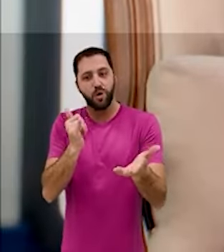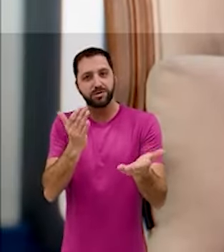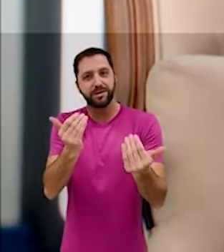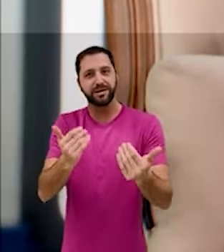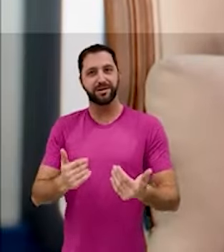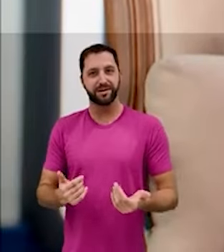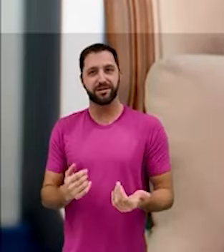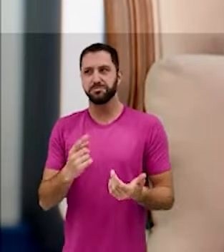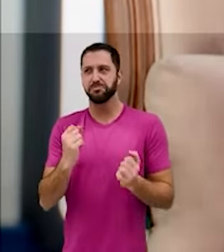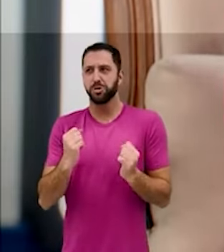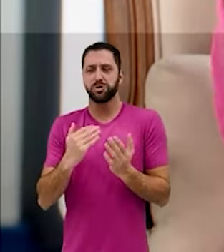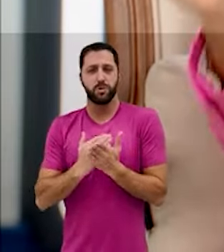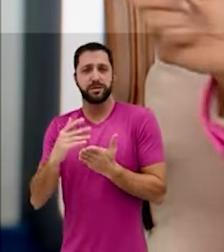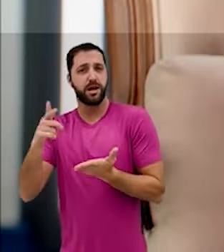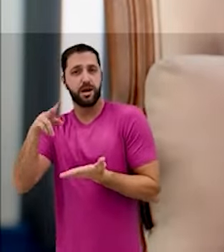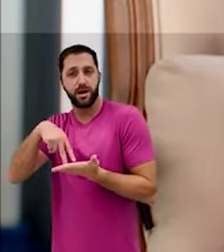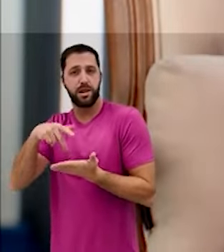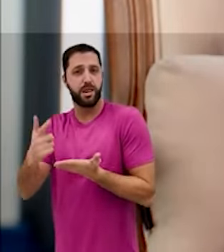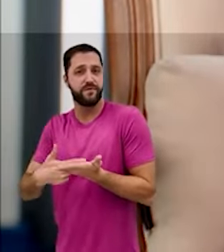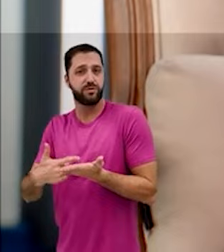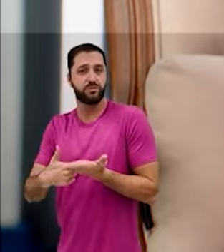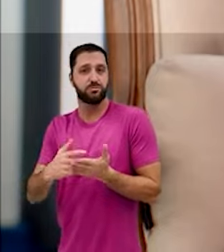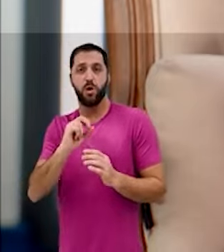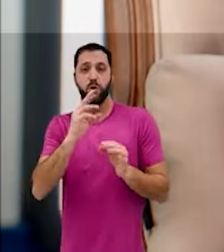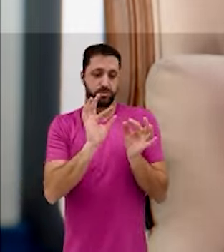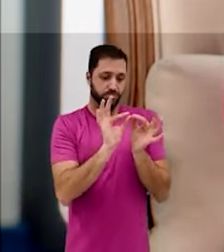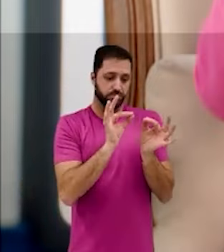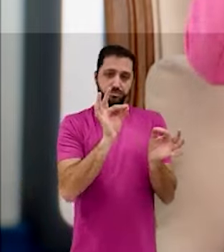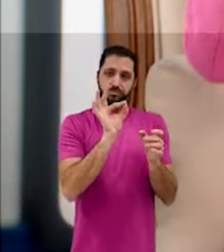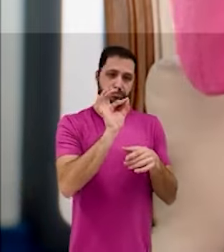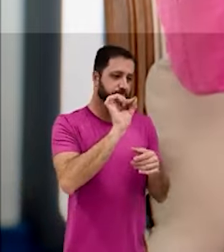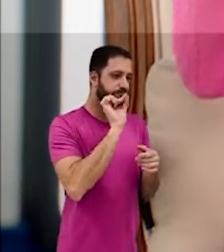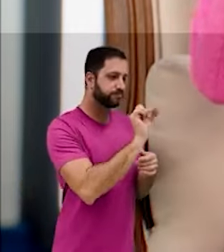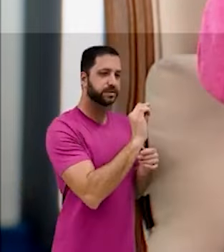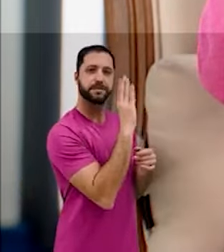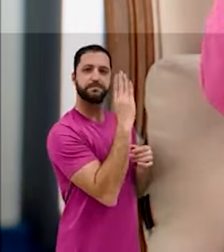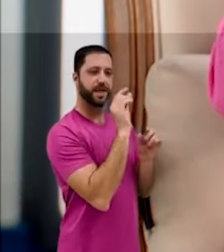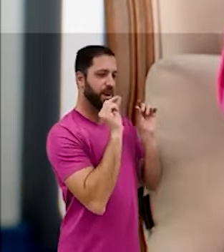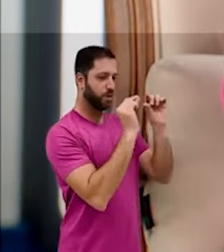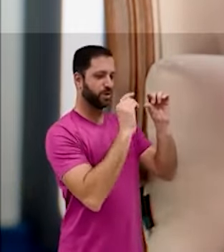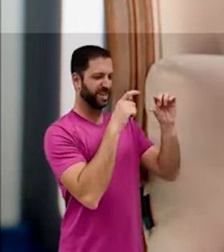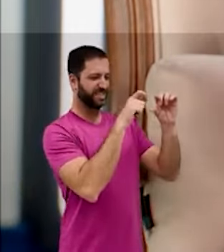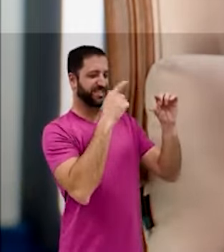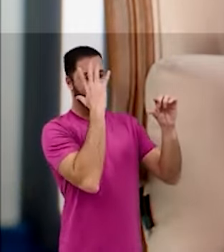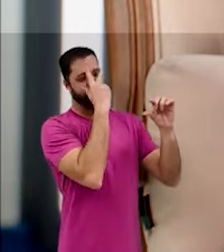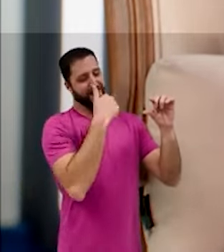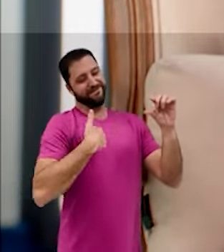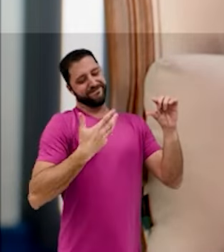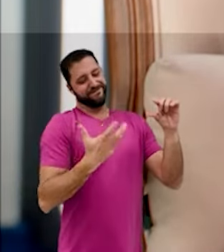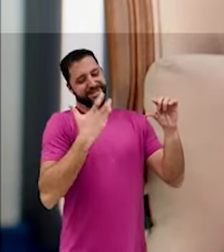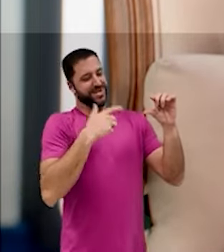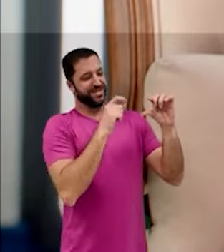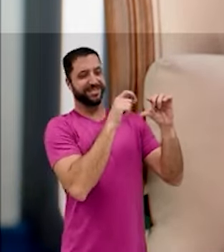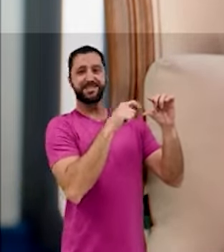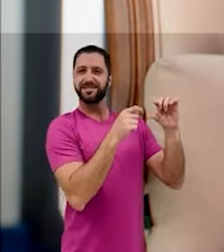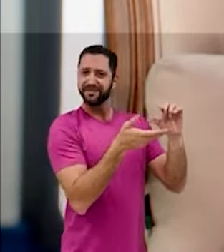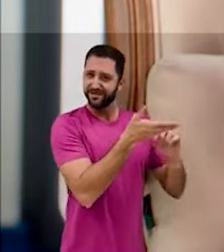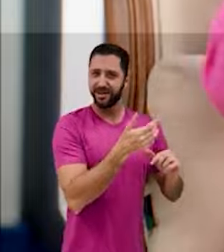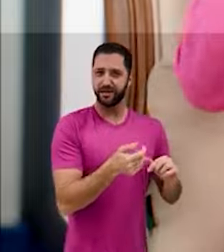está. E, gente, fazer pode ser começar a ler um livro. Pode ser escrever um post-it, colocar no espelho falando que você é